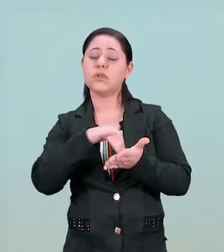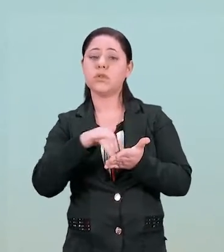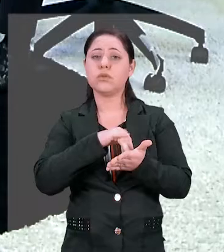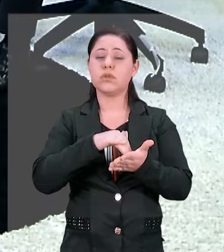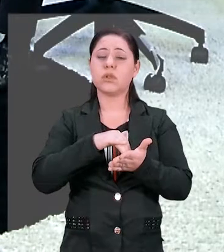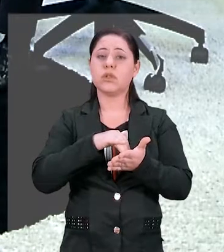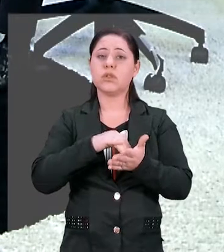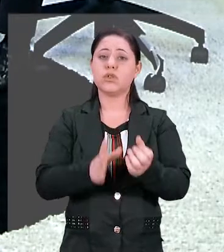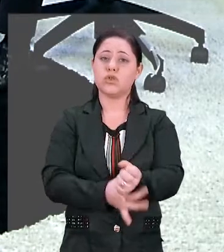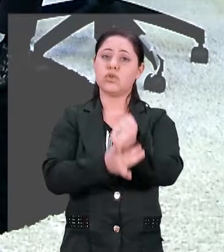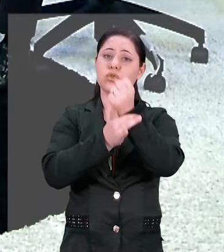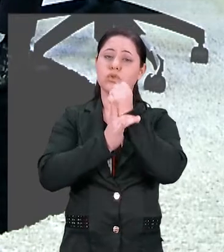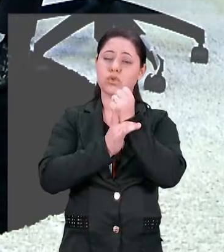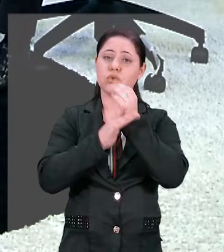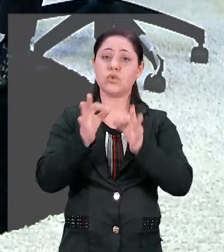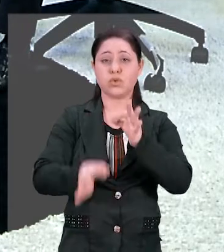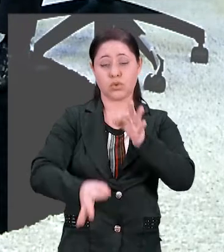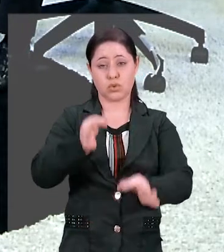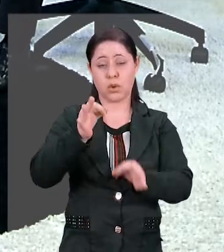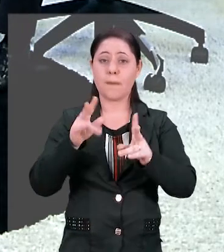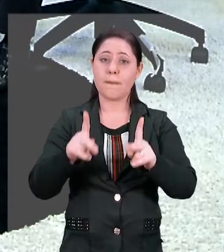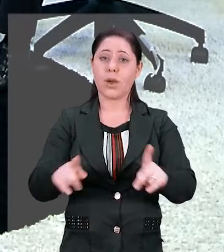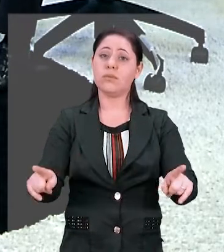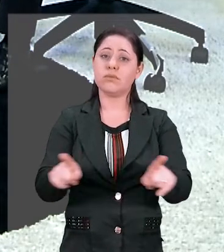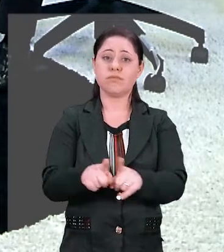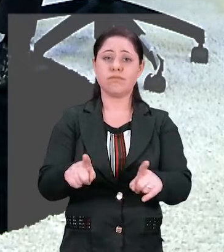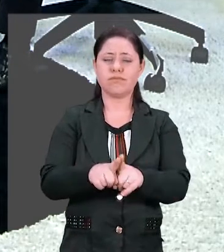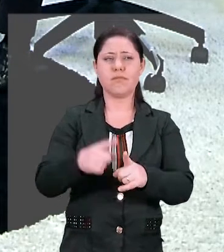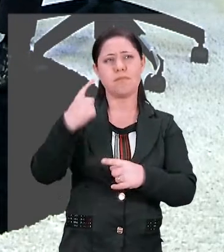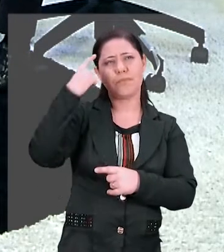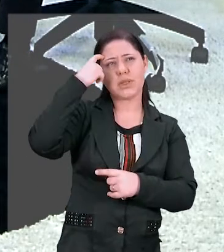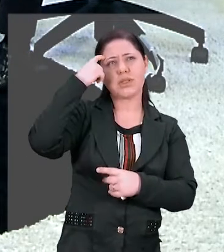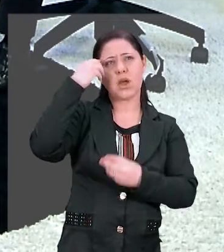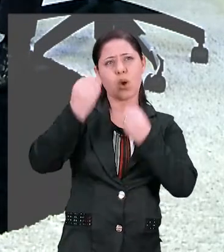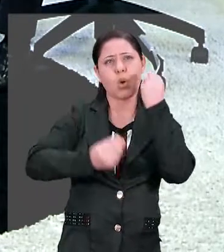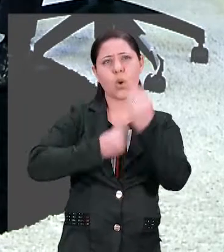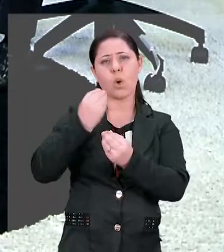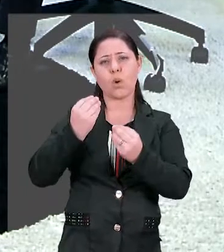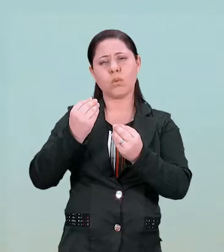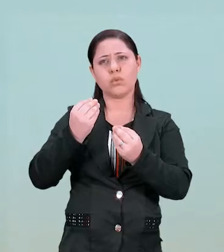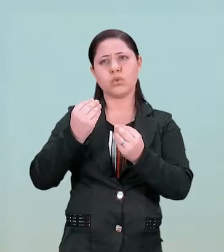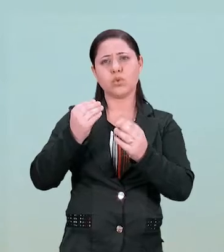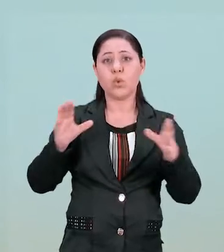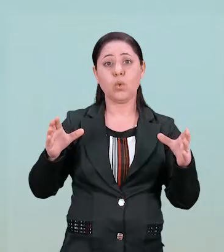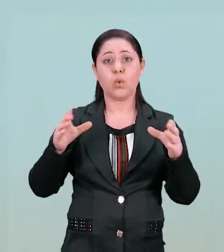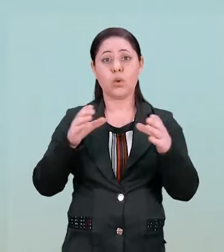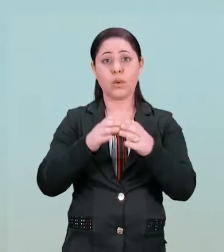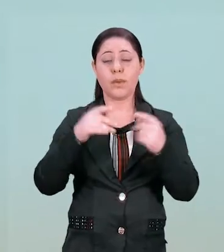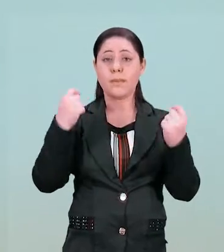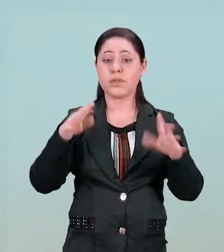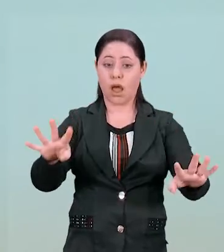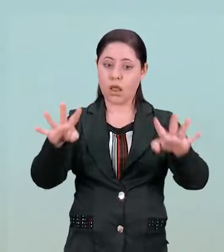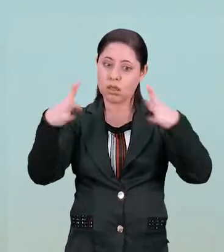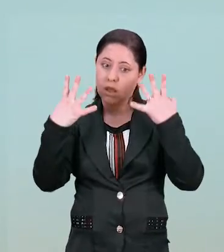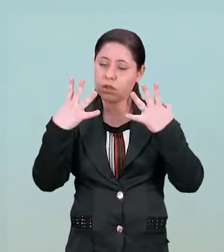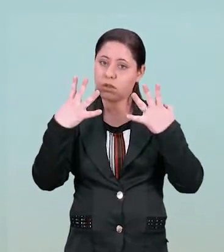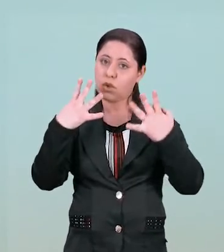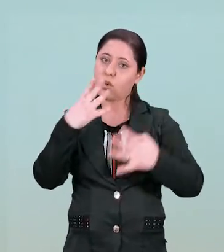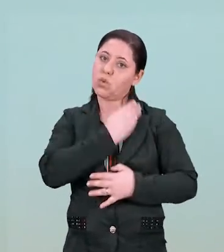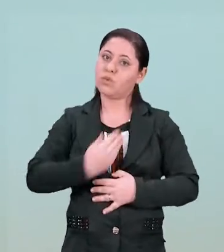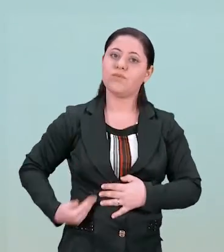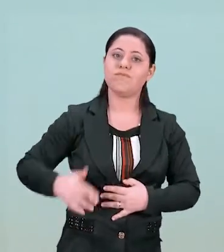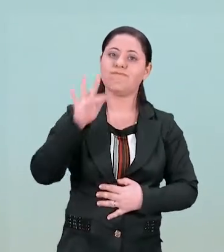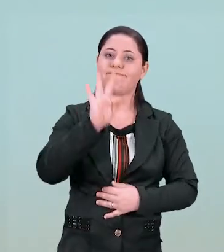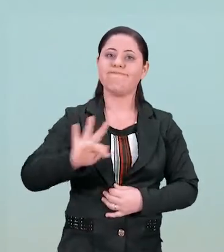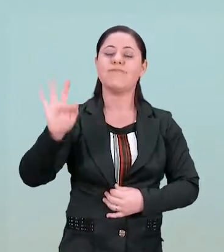Pública. Então, nós temos que pensar como um todo e temos que chamar a atenção do governo federal para essa questão da